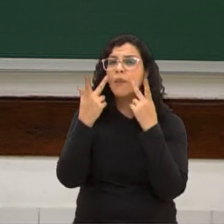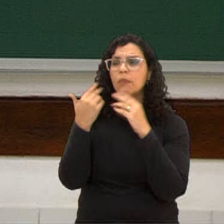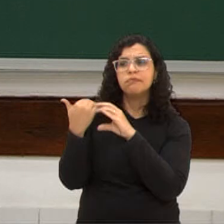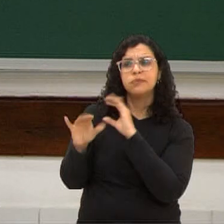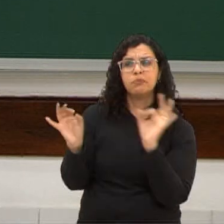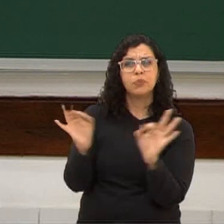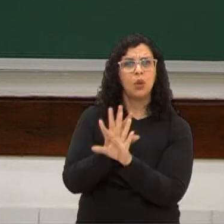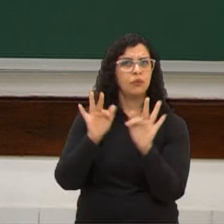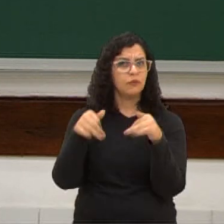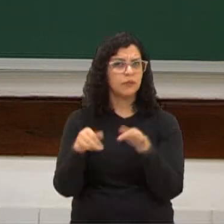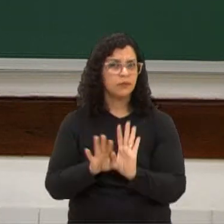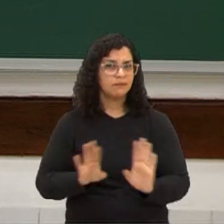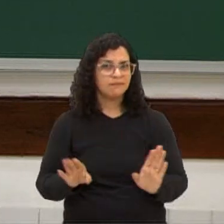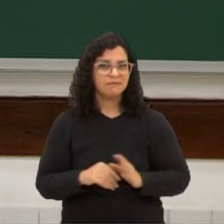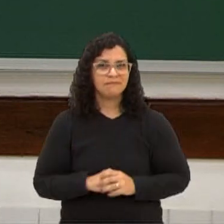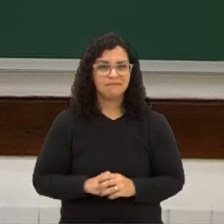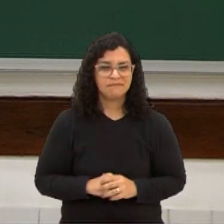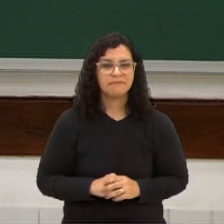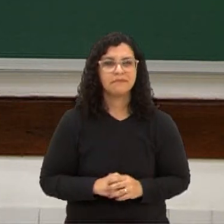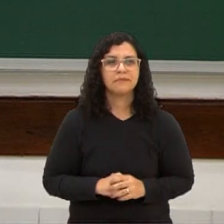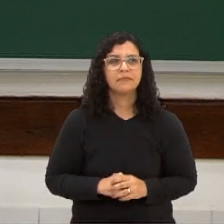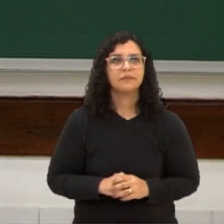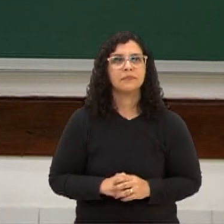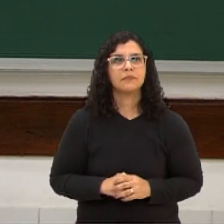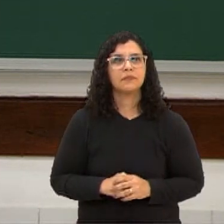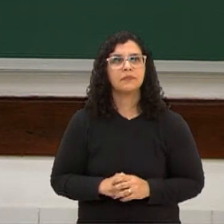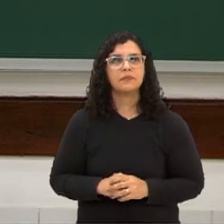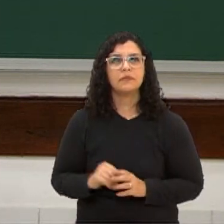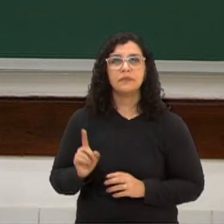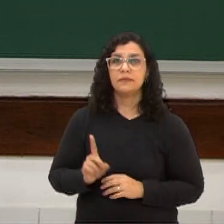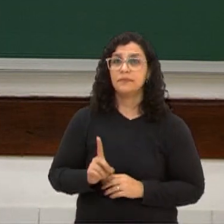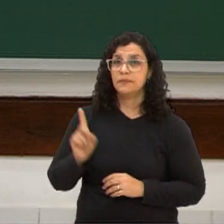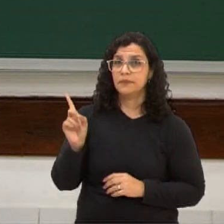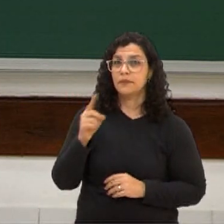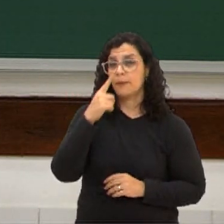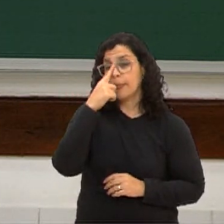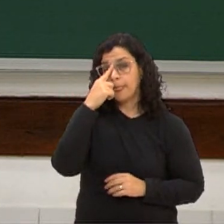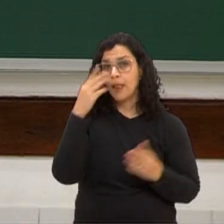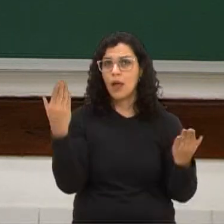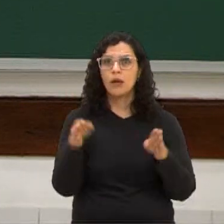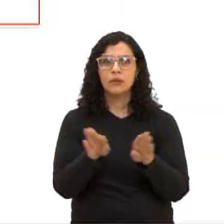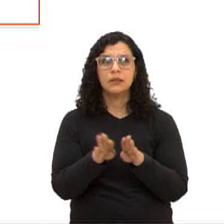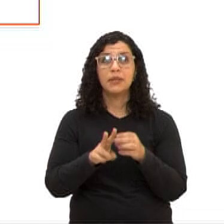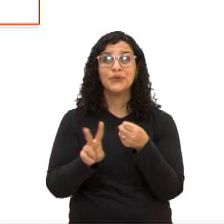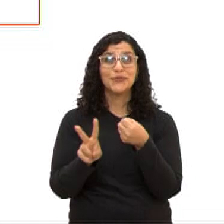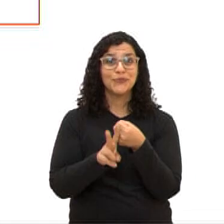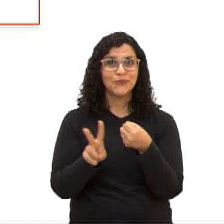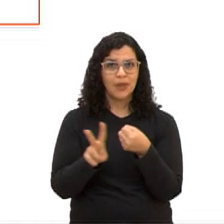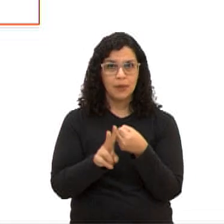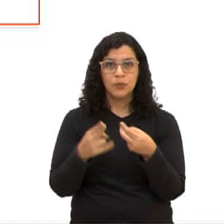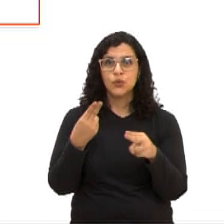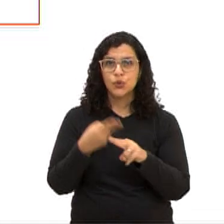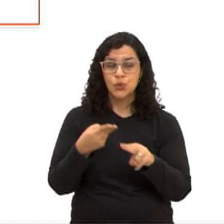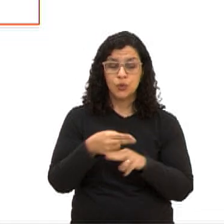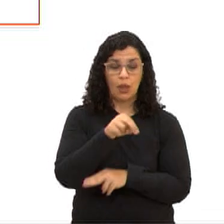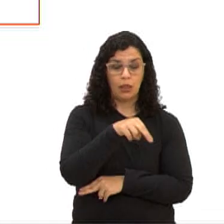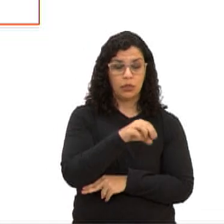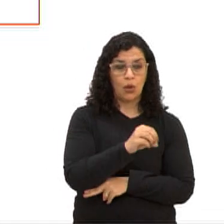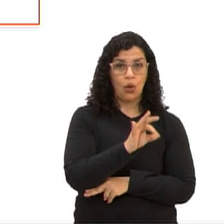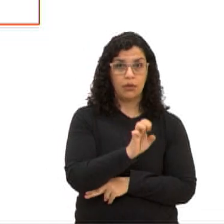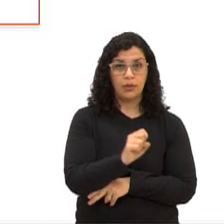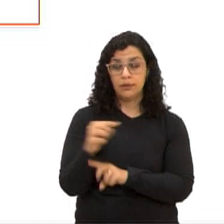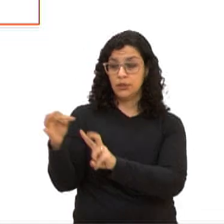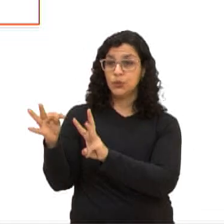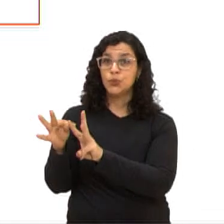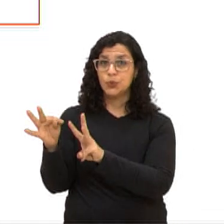envia ali o tweet para essa pessoa. Bueno, algunos verbos comunes en las notas y en los